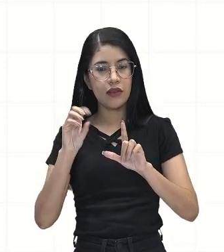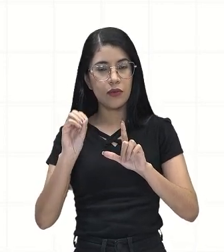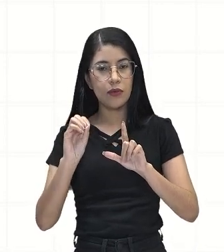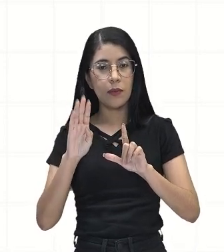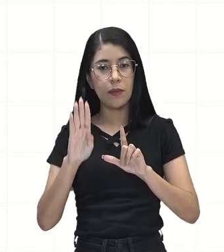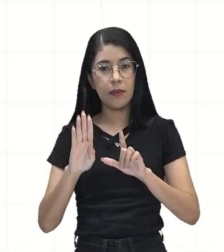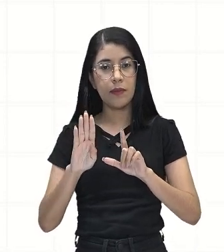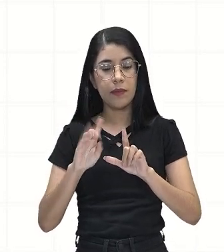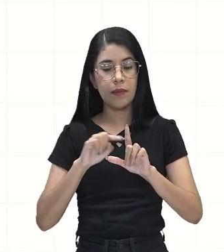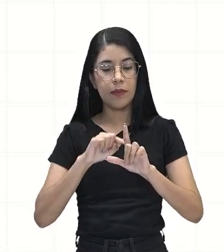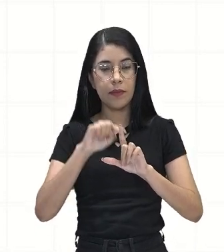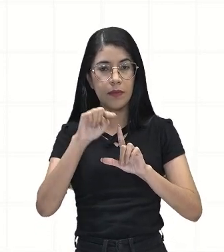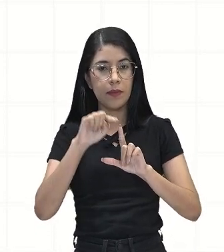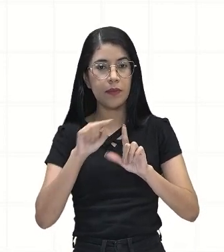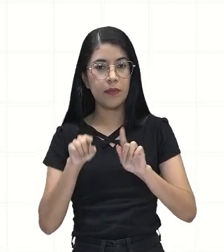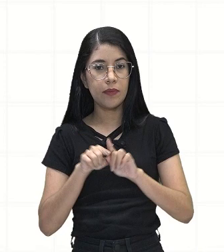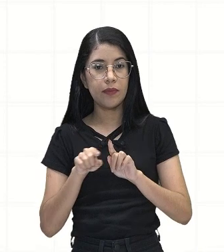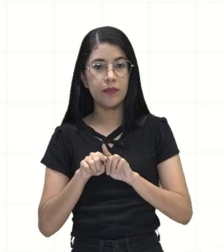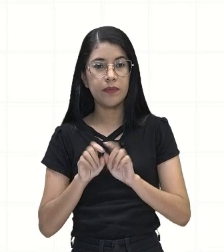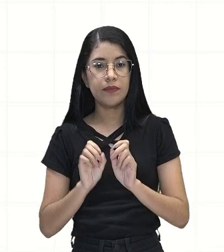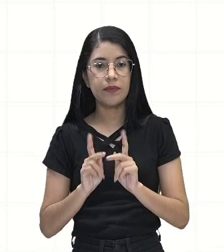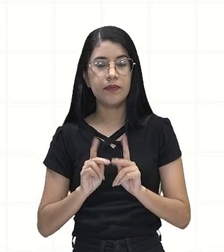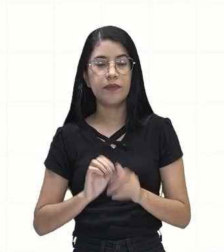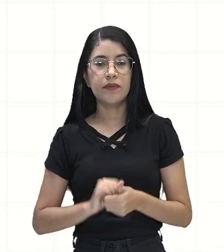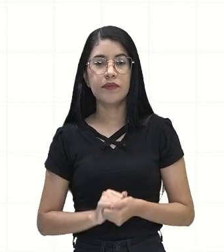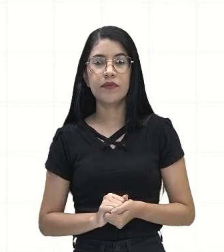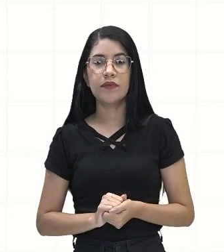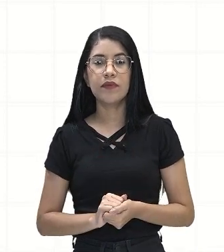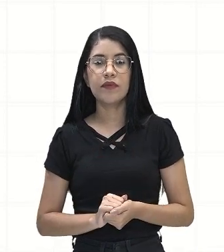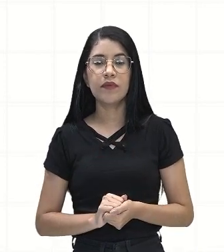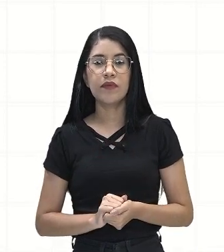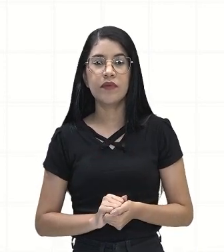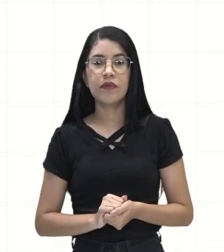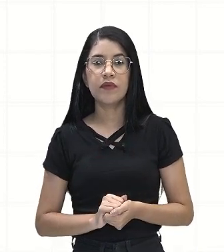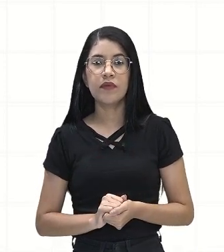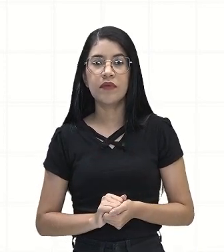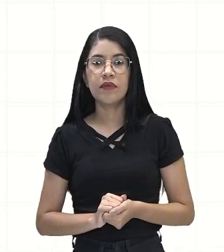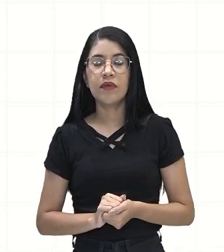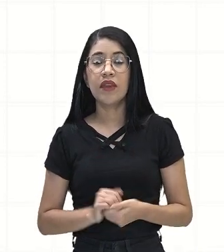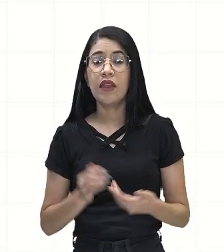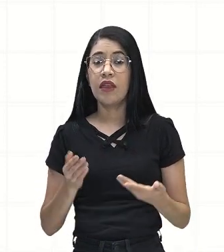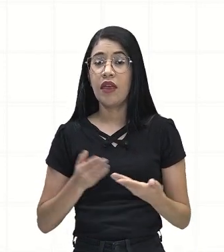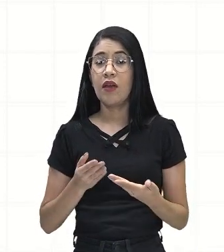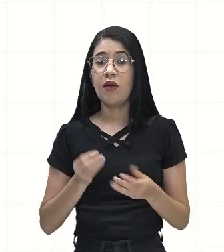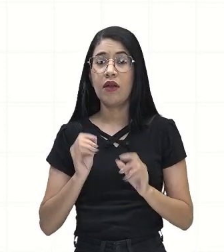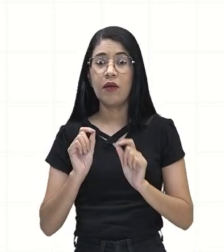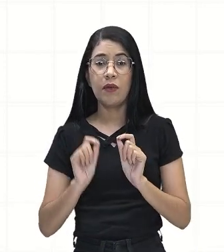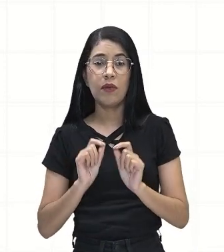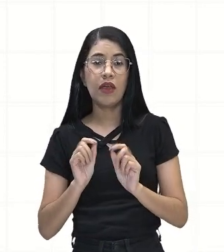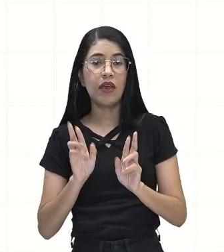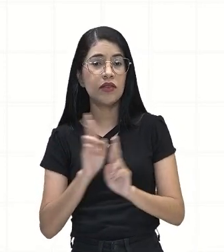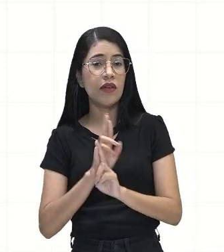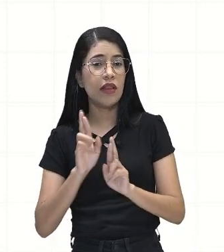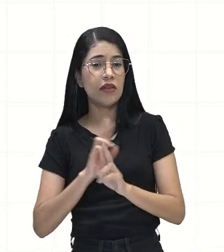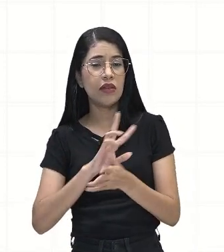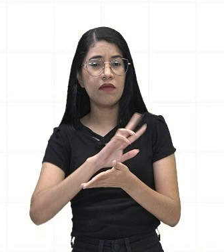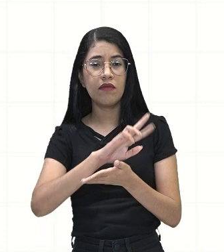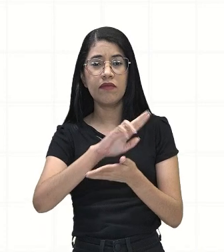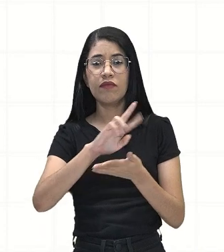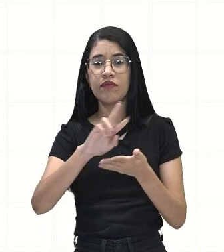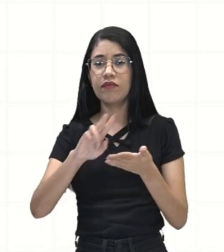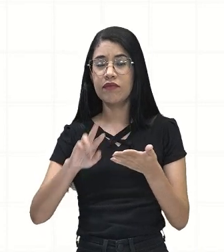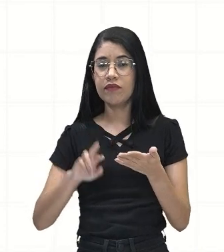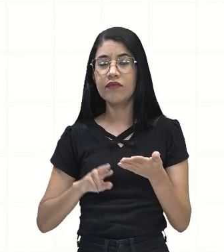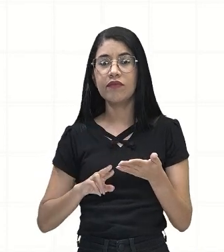triângulo maior, ok? Tranquilo. E a partir daqui nós vamos estabelecer várias relações. Muito